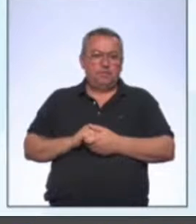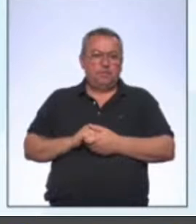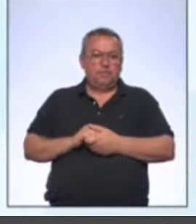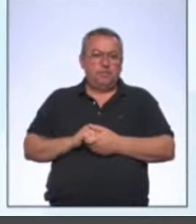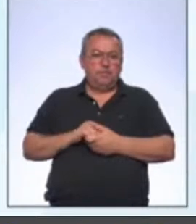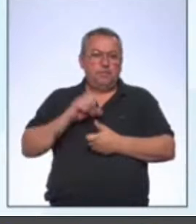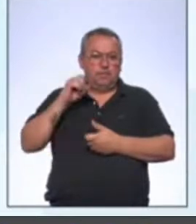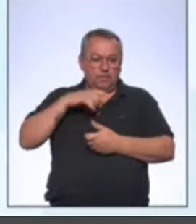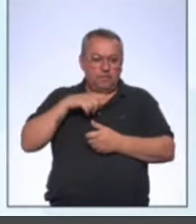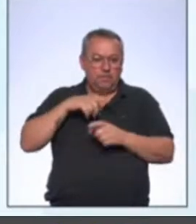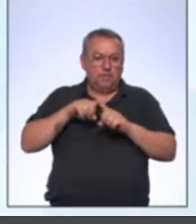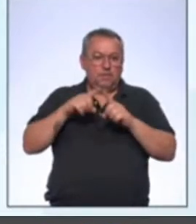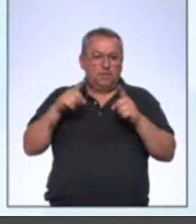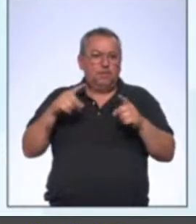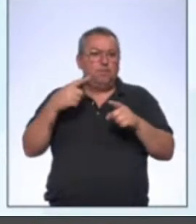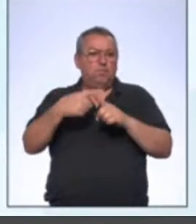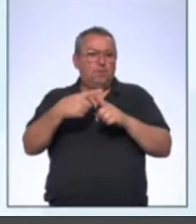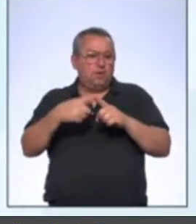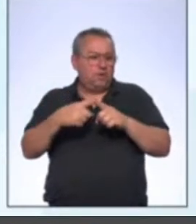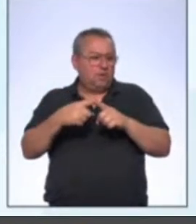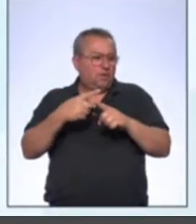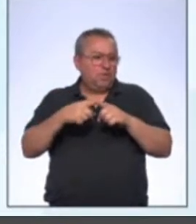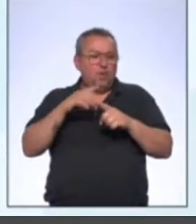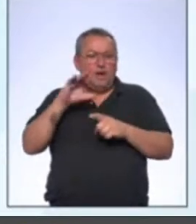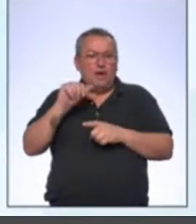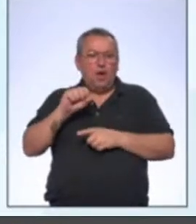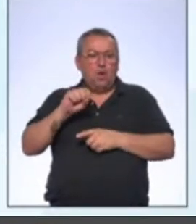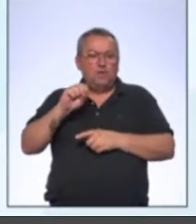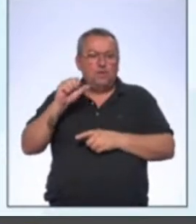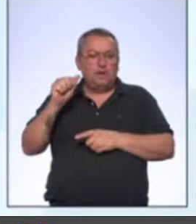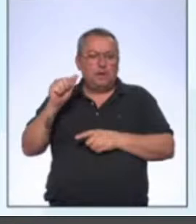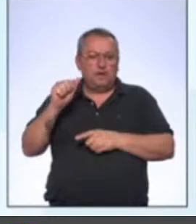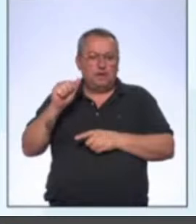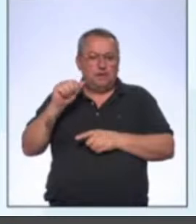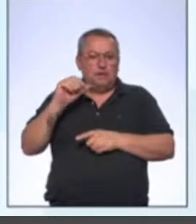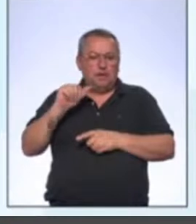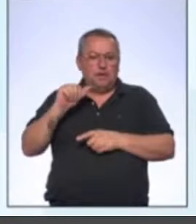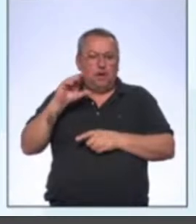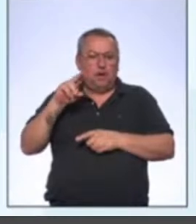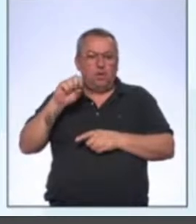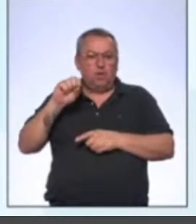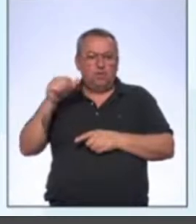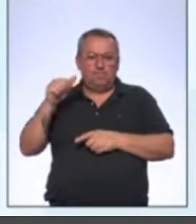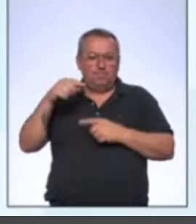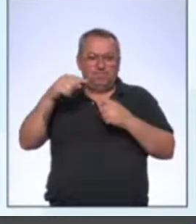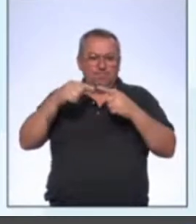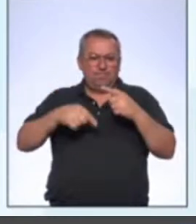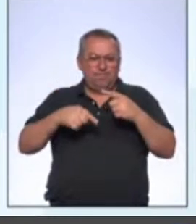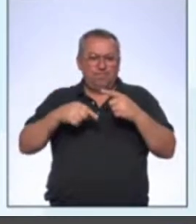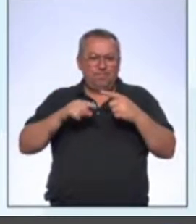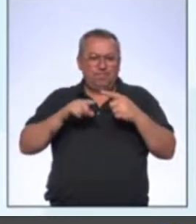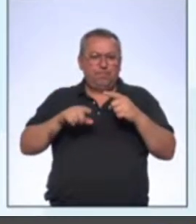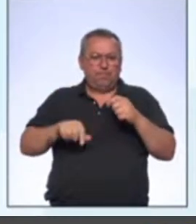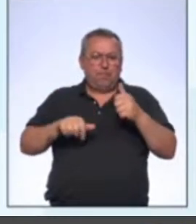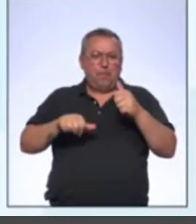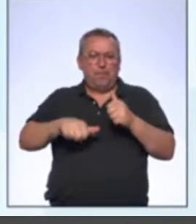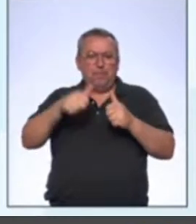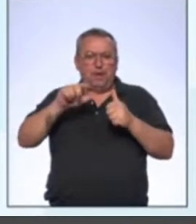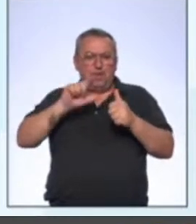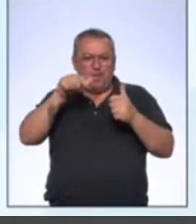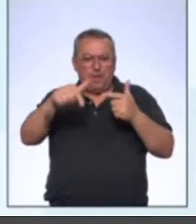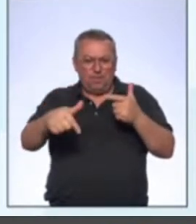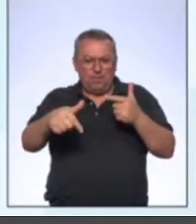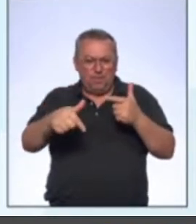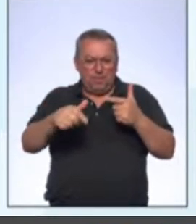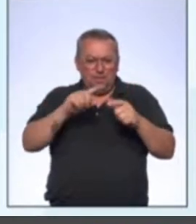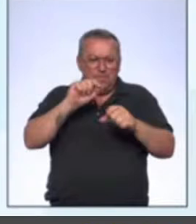Se tem a ver com pois, por quê e por causa, ora, não bate muito com primeiro e depois, não é? Se eu colocar lá, pois deixou